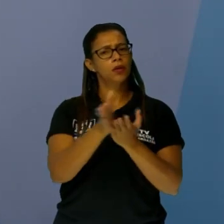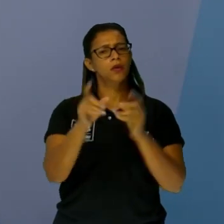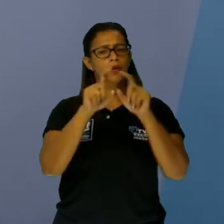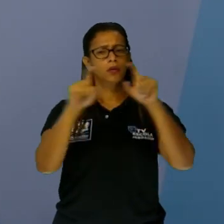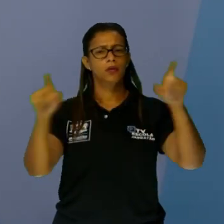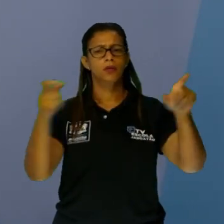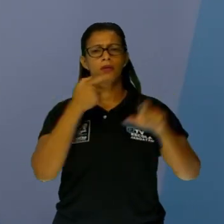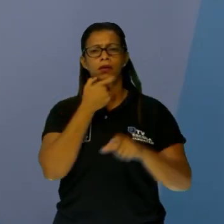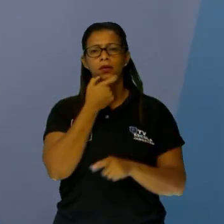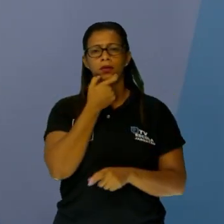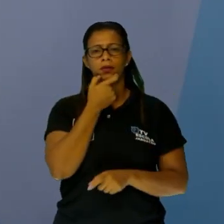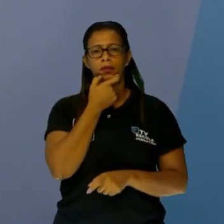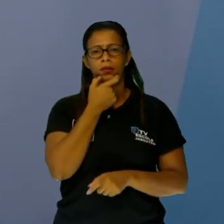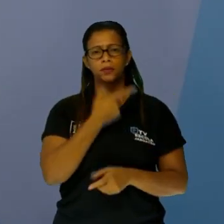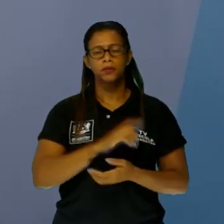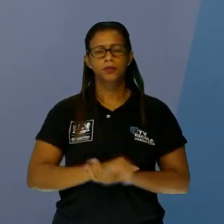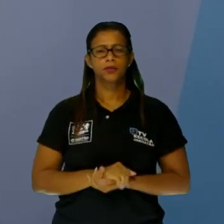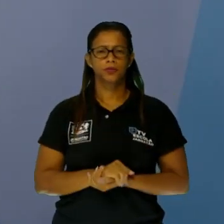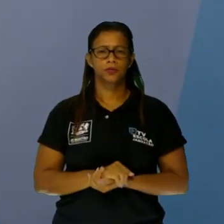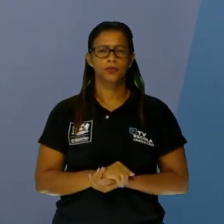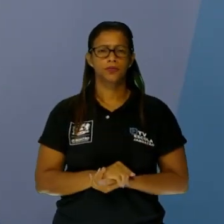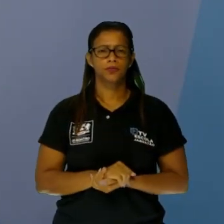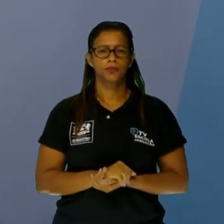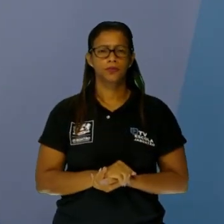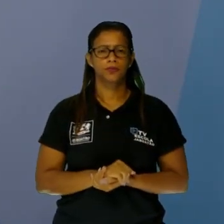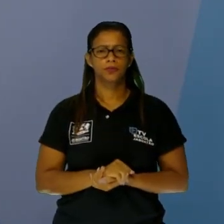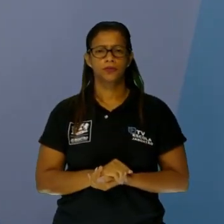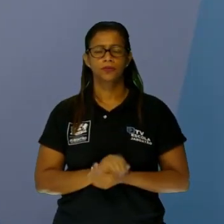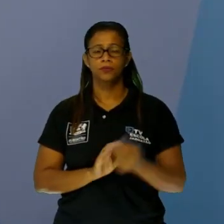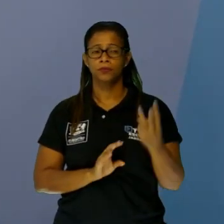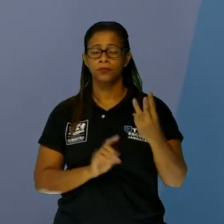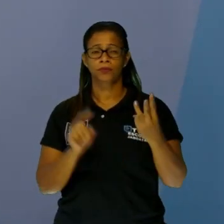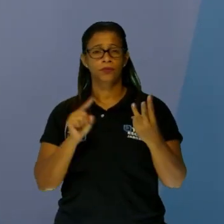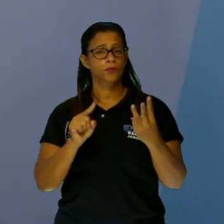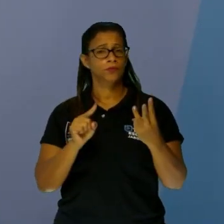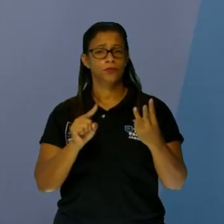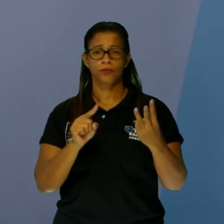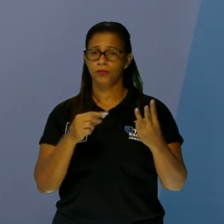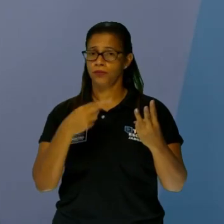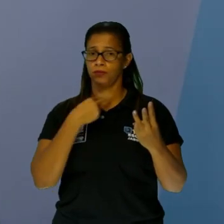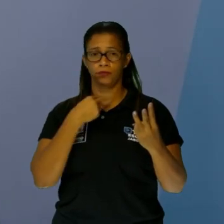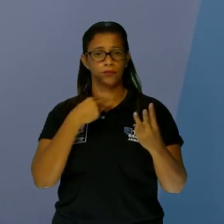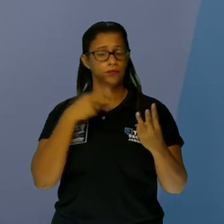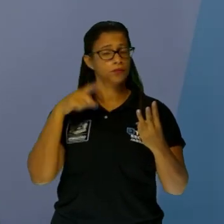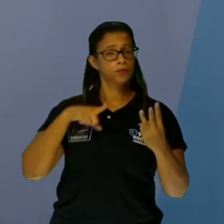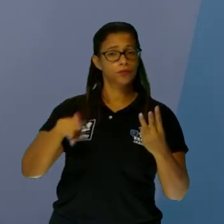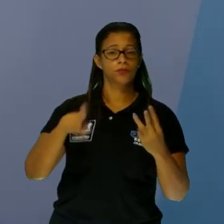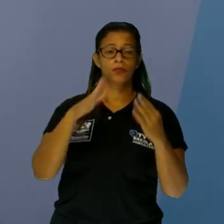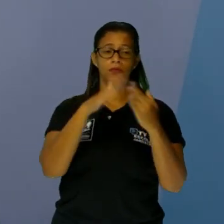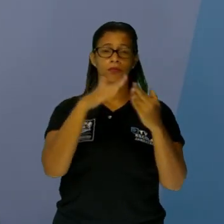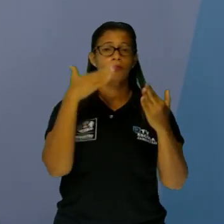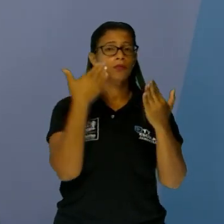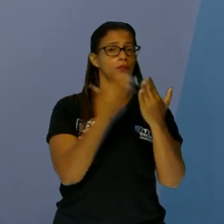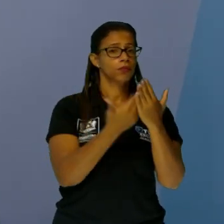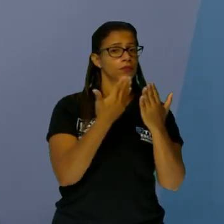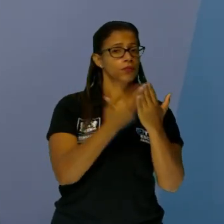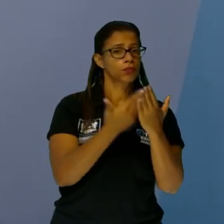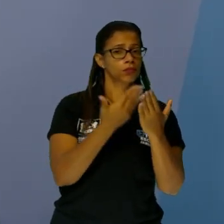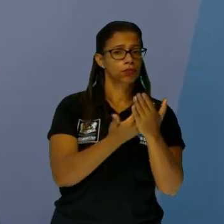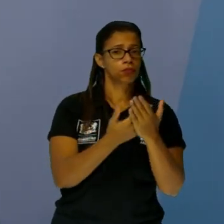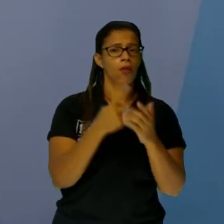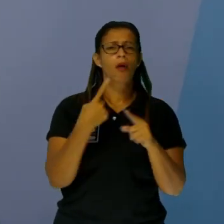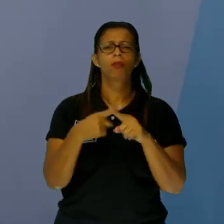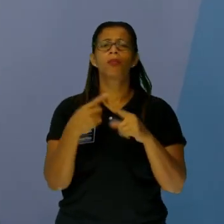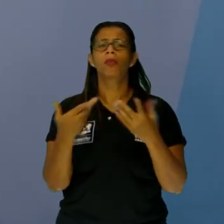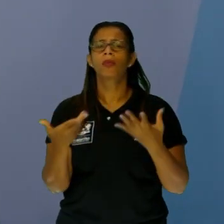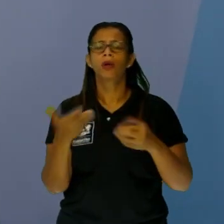school, certo? Ou seja, eles não deveriam ir para a escola. Por quê? Porque eles estão doentes. Então, se eles estão doentes, né,